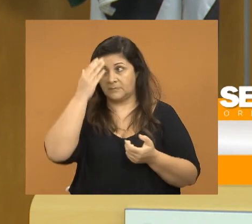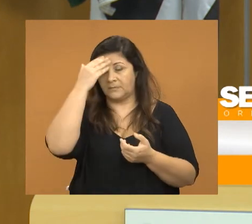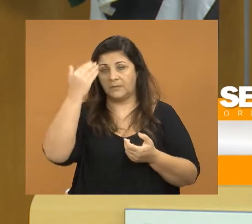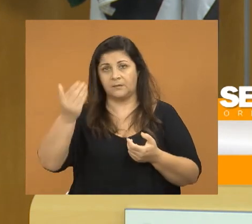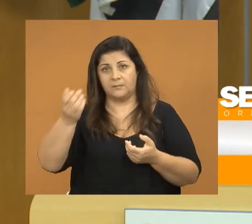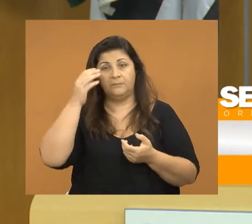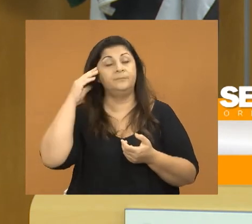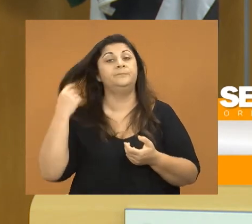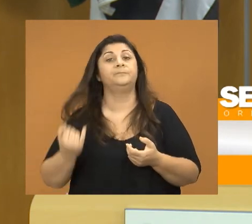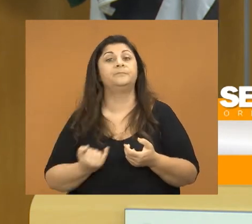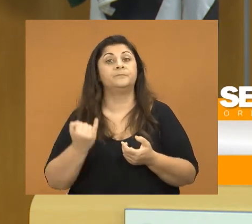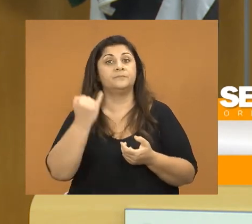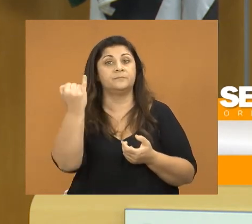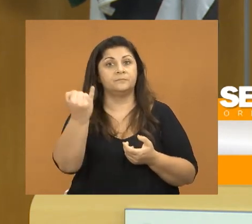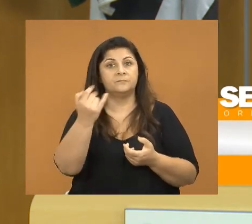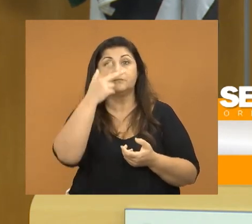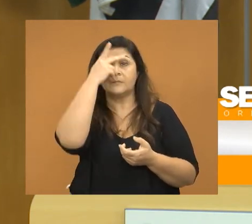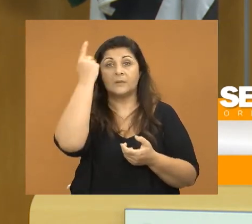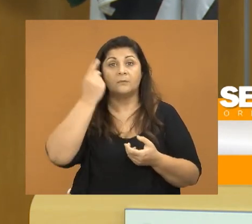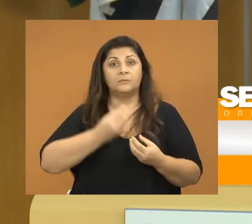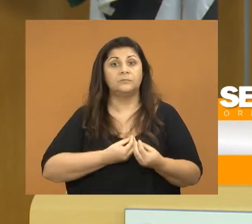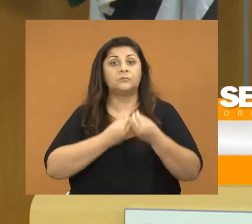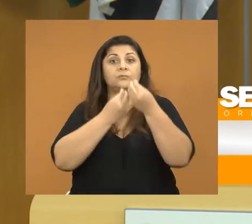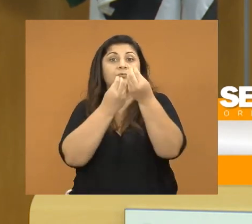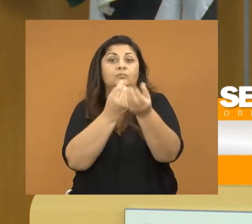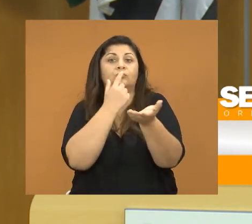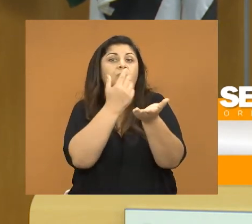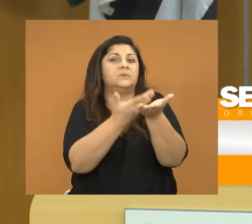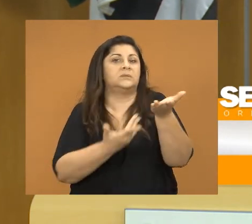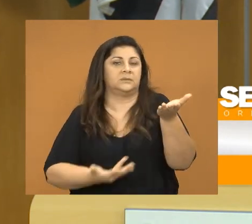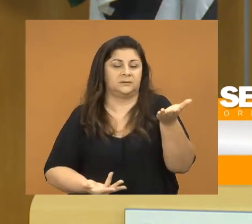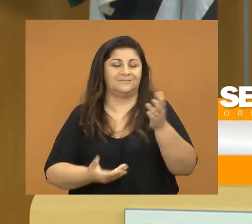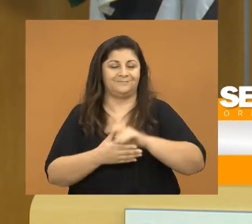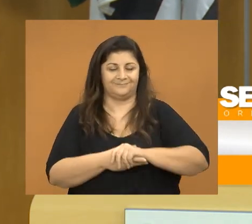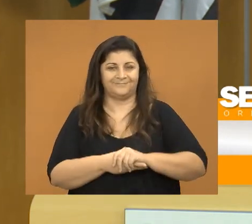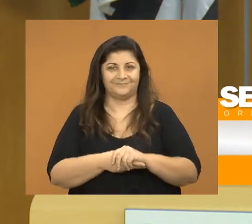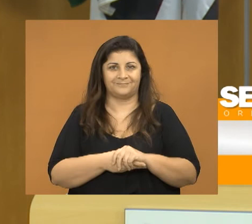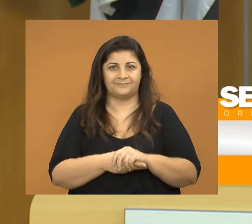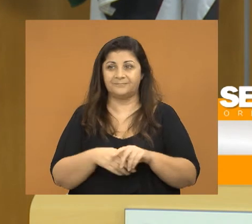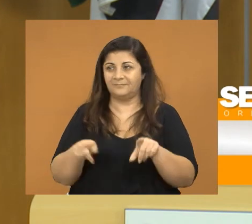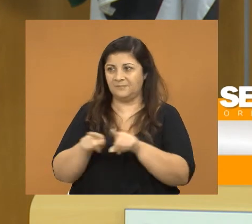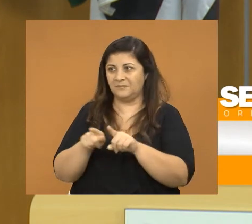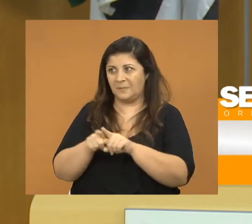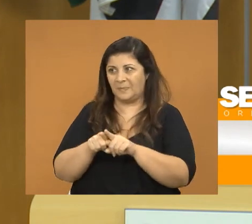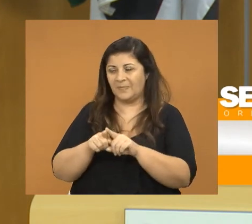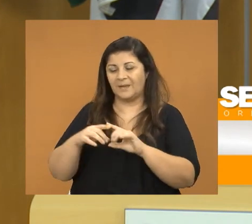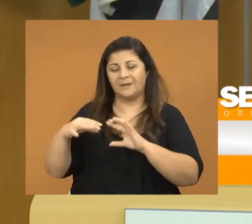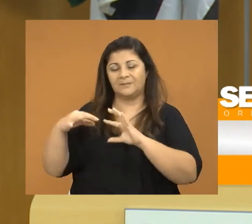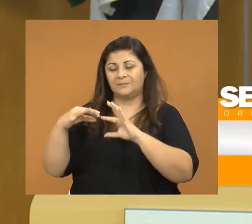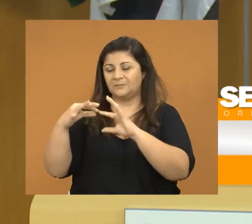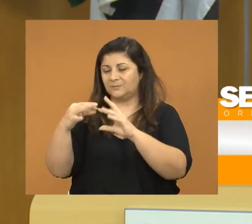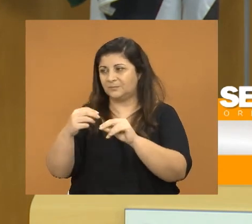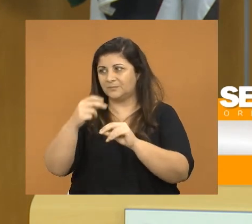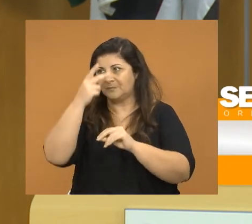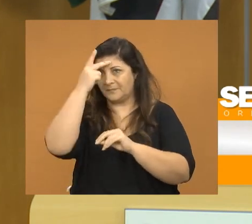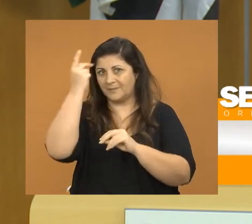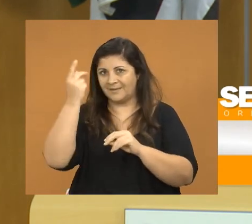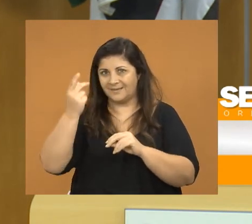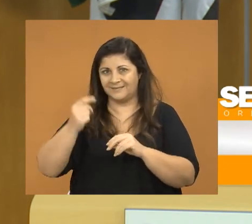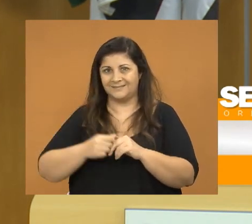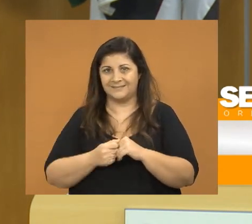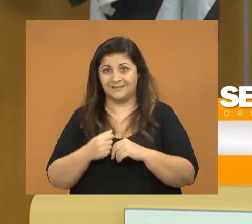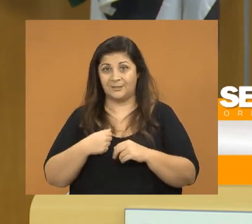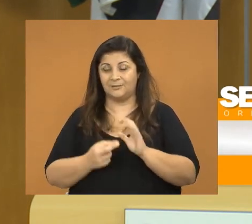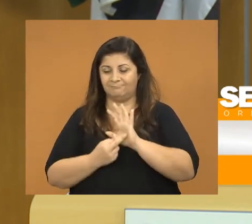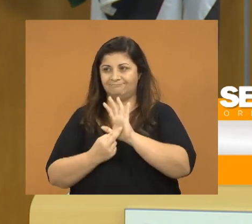o importante papel dos doadores de sangue. Aos doadores, em nome de toda a comunidade,